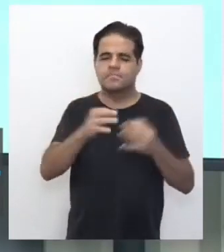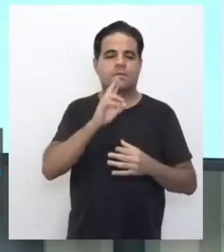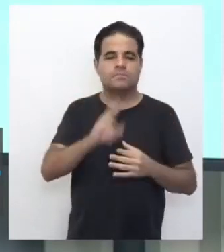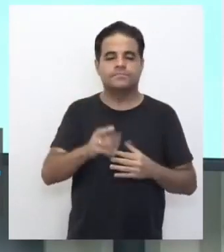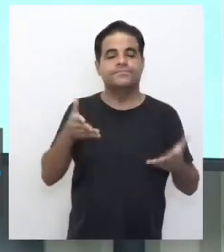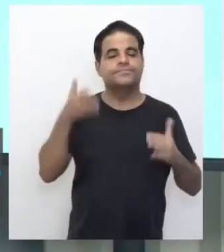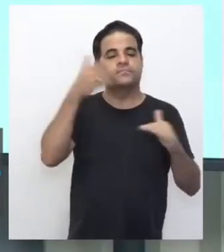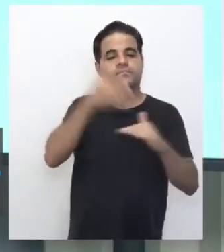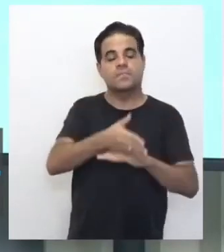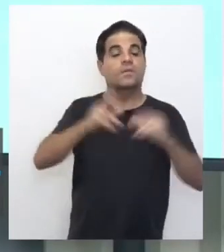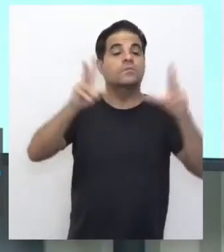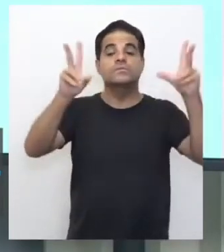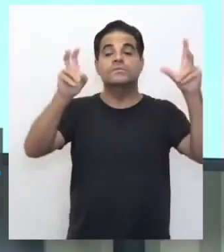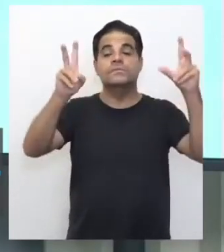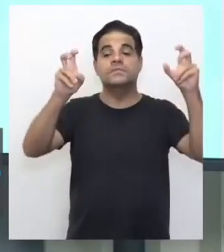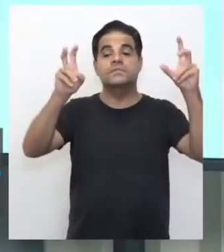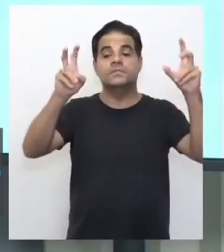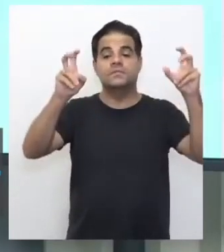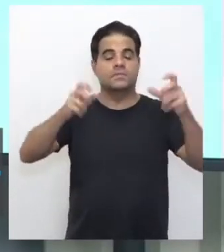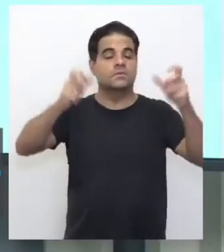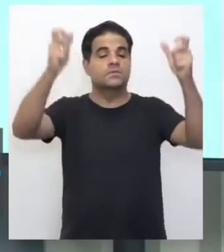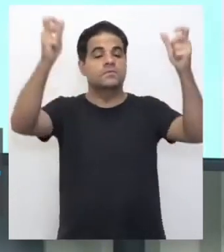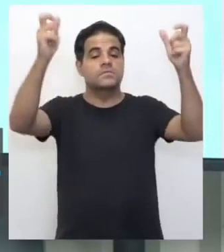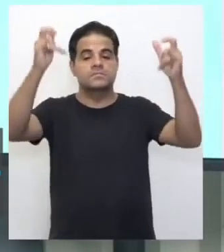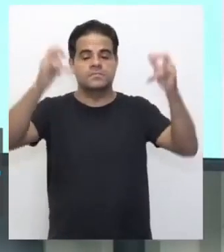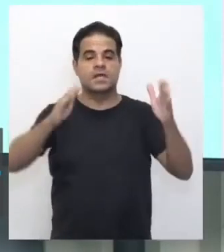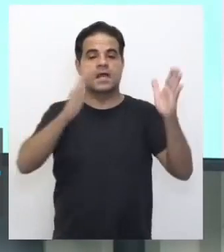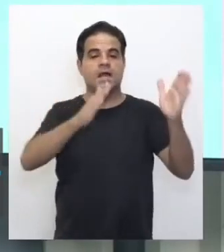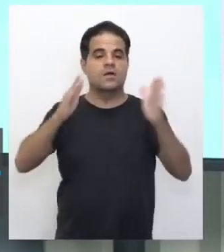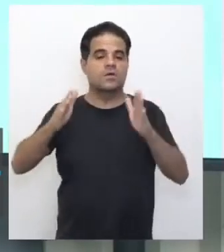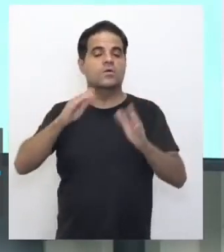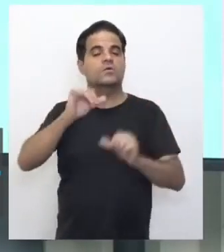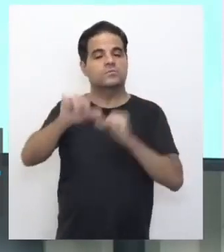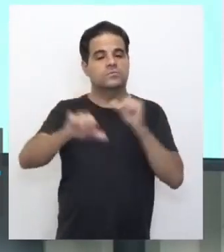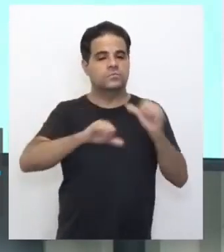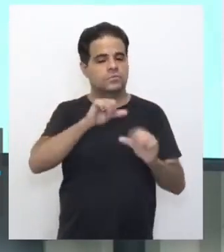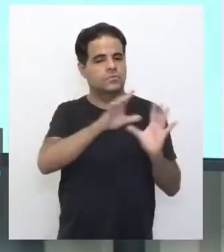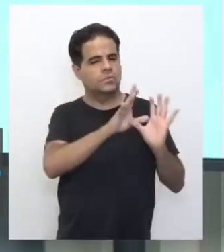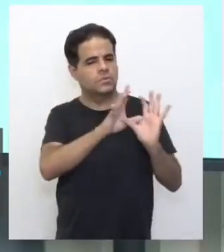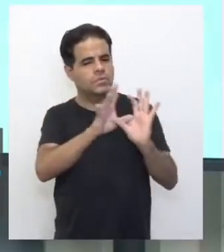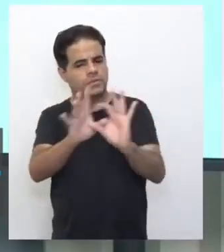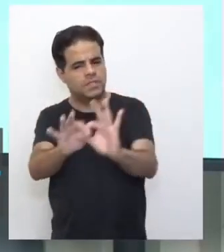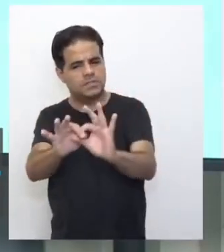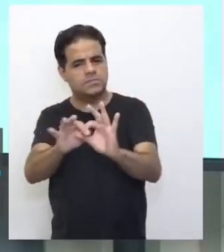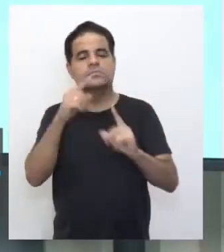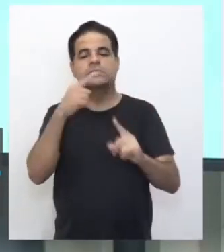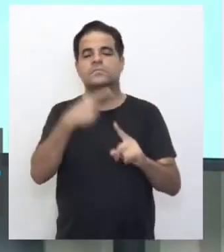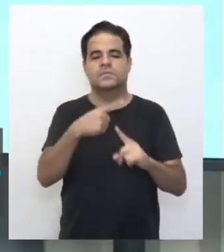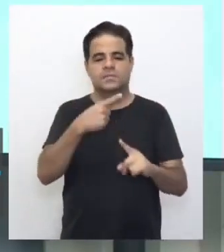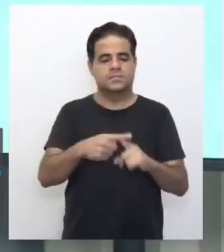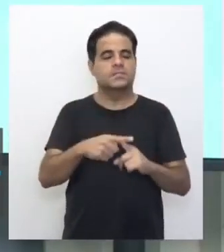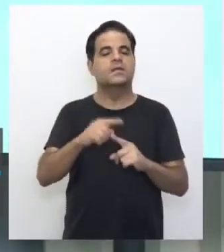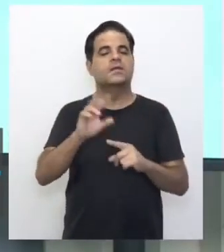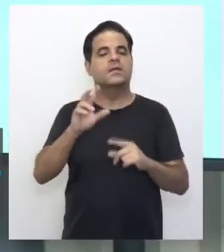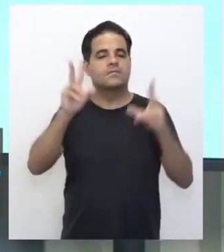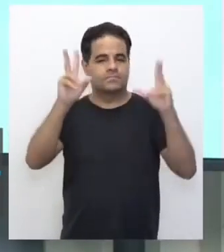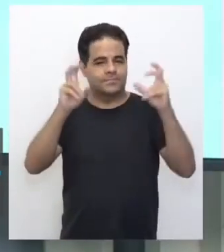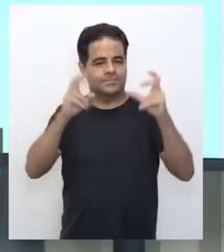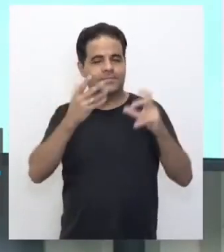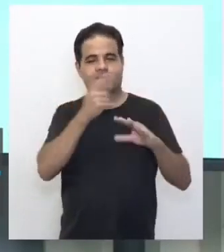vai entrar no outro tema, que vai falar sobre a ordem altera o contexto. Porque tem uma máxima na matemática que fala